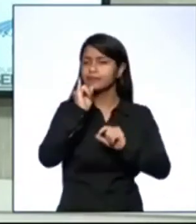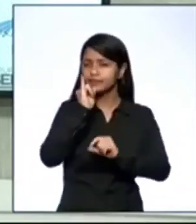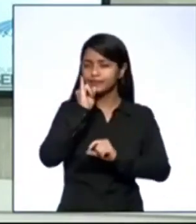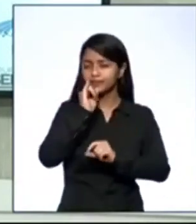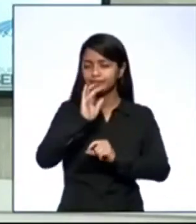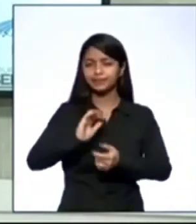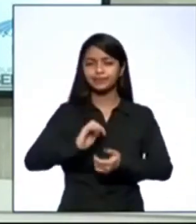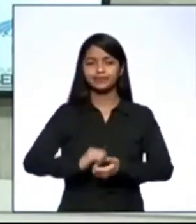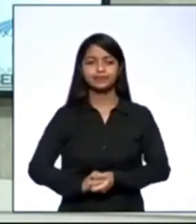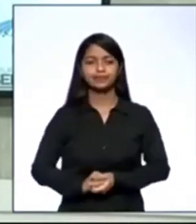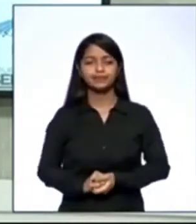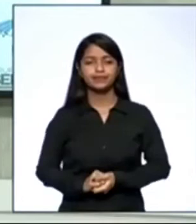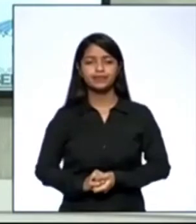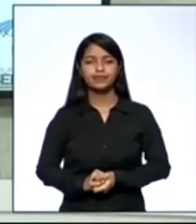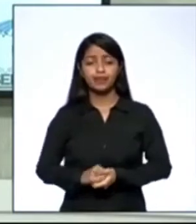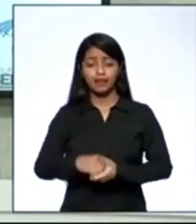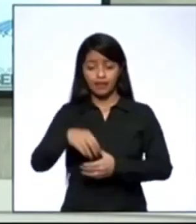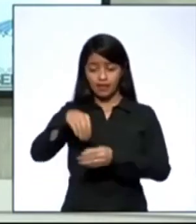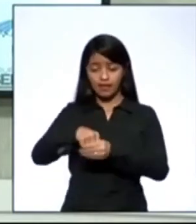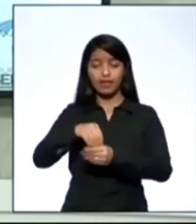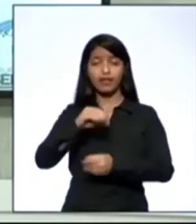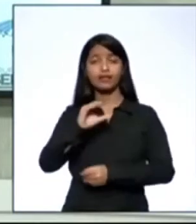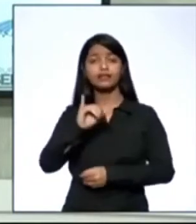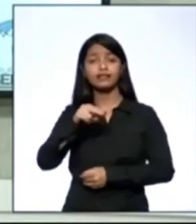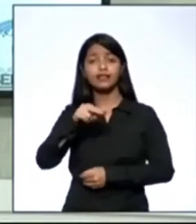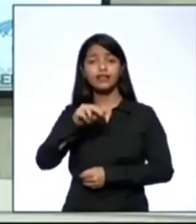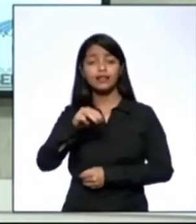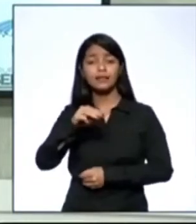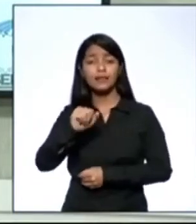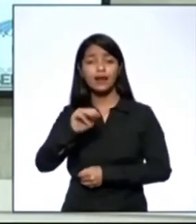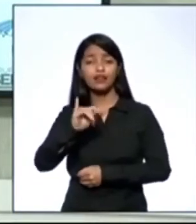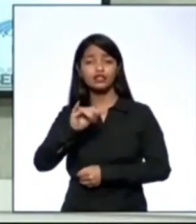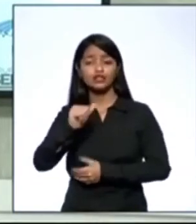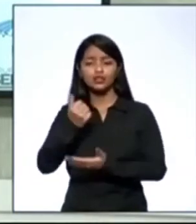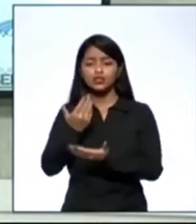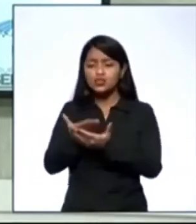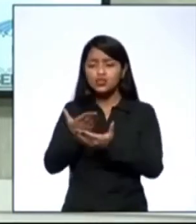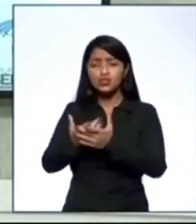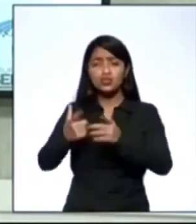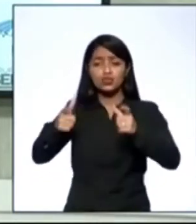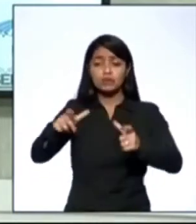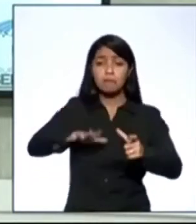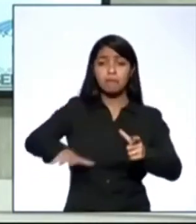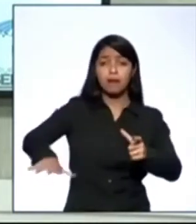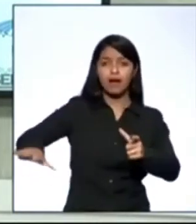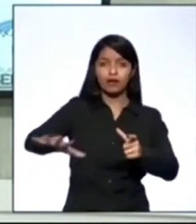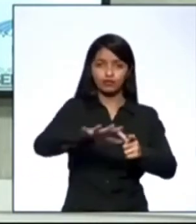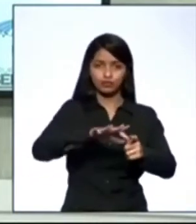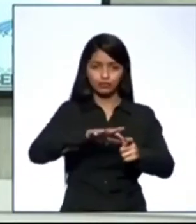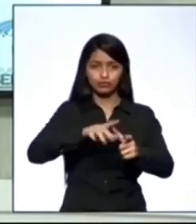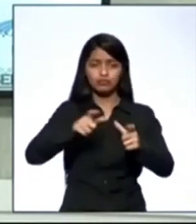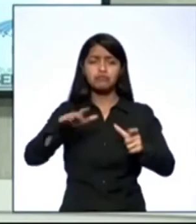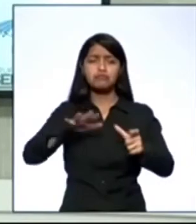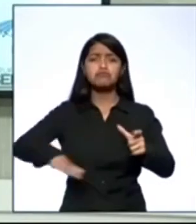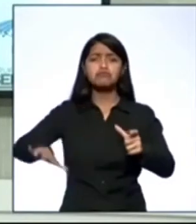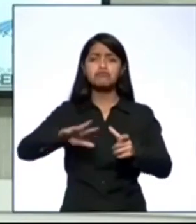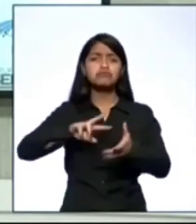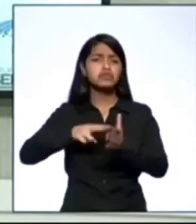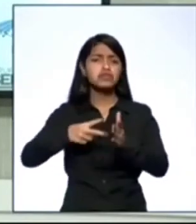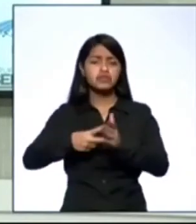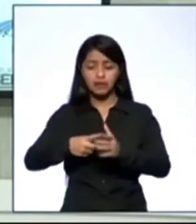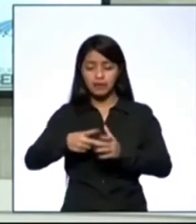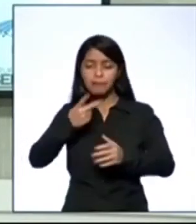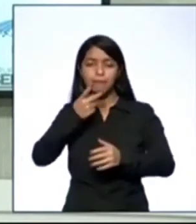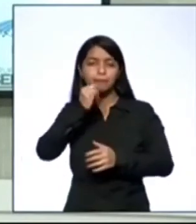nós trabalhamos na cinemática muito com a grandeza espaço. Espaço é uma grandeza que define a posição do móvel na